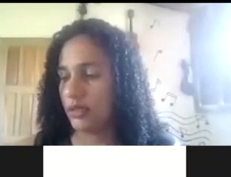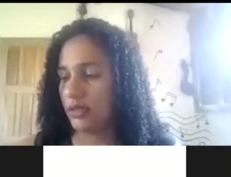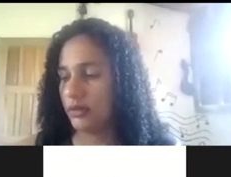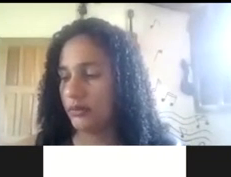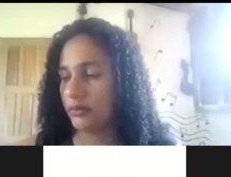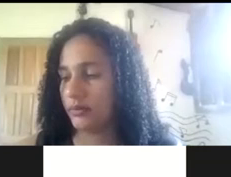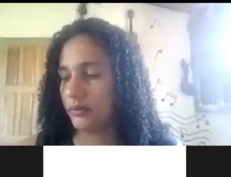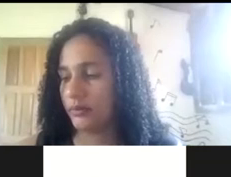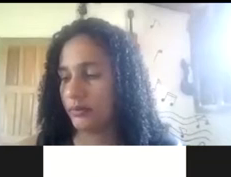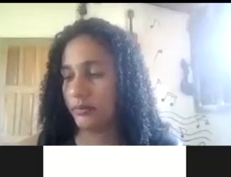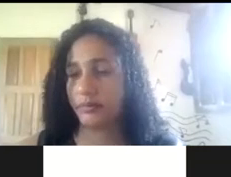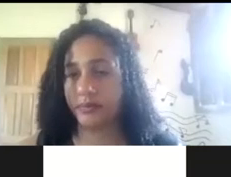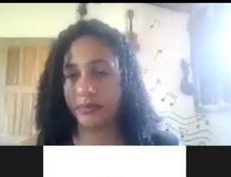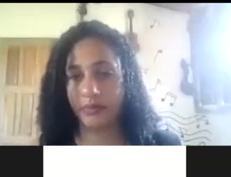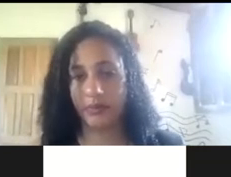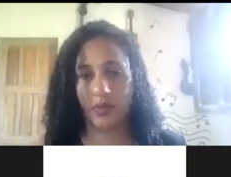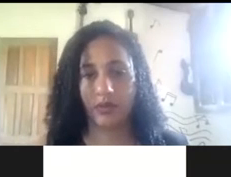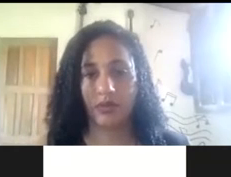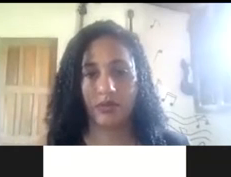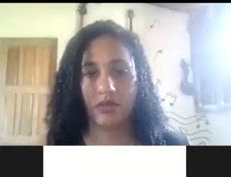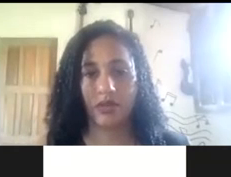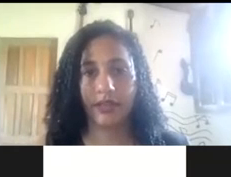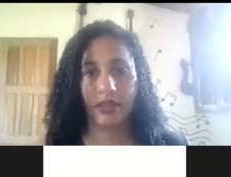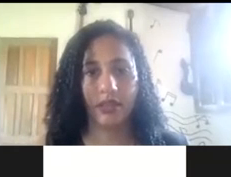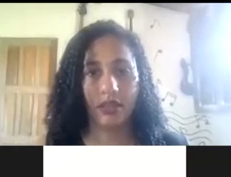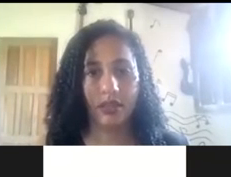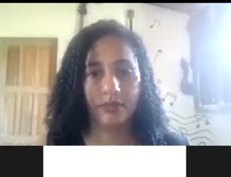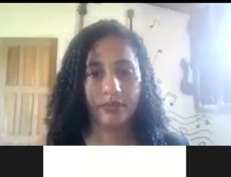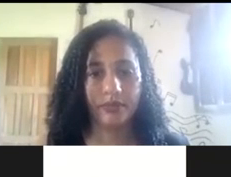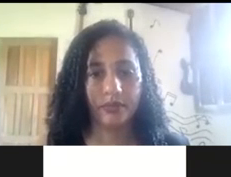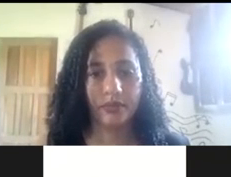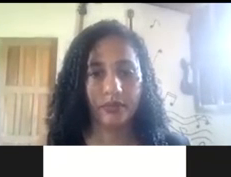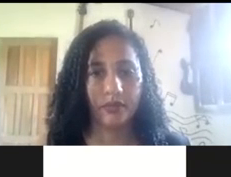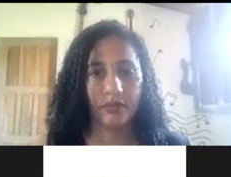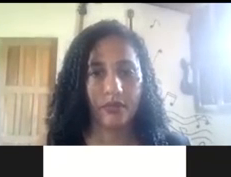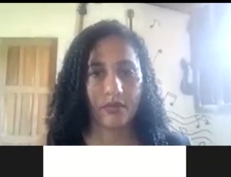Tem o Alan. Deixa eu olhar aqui.